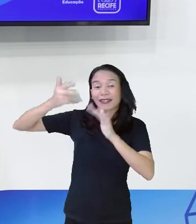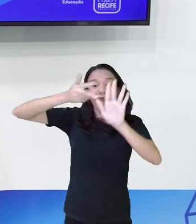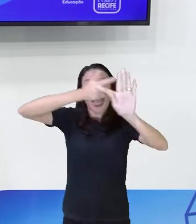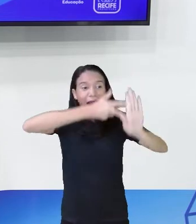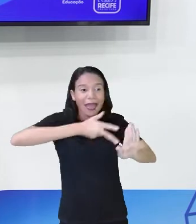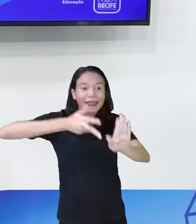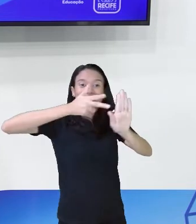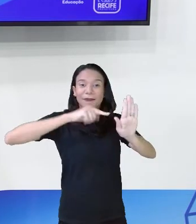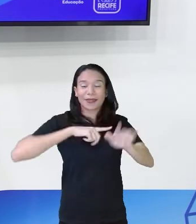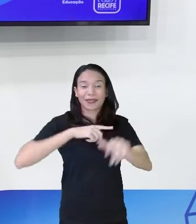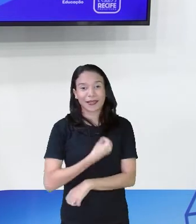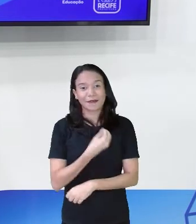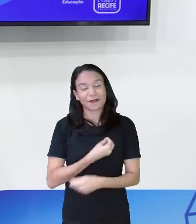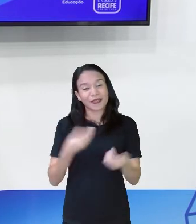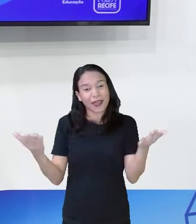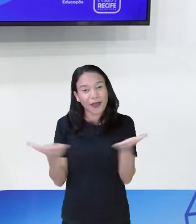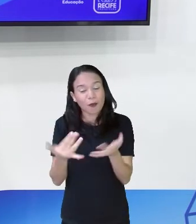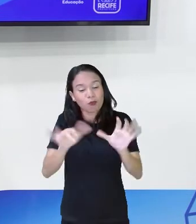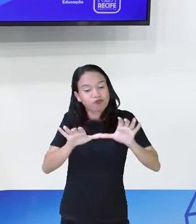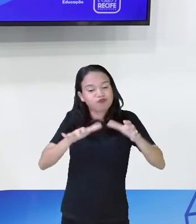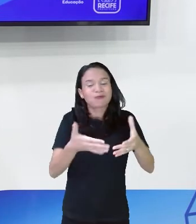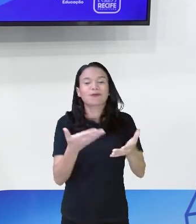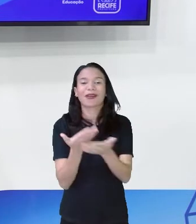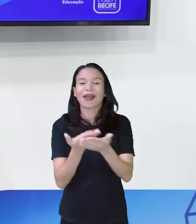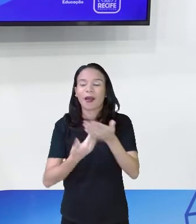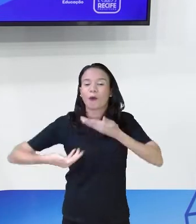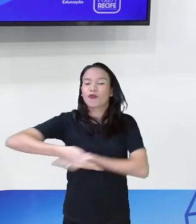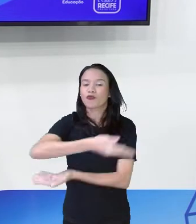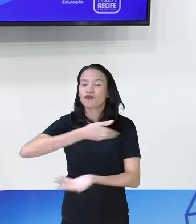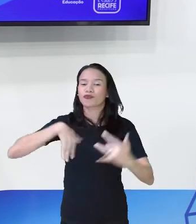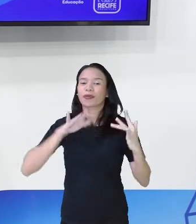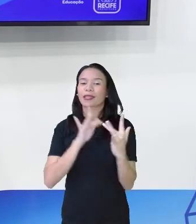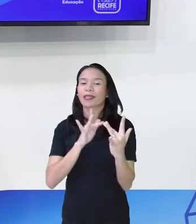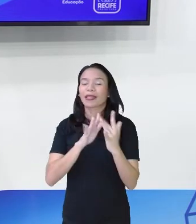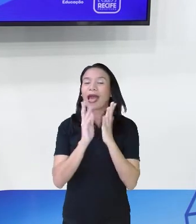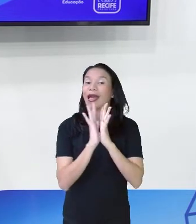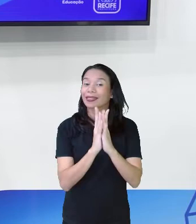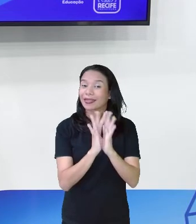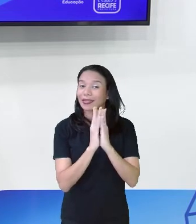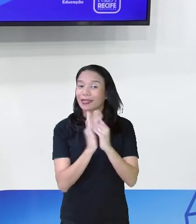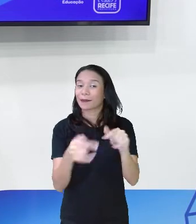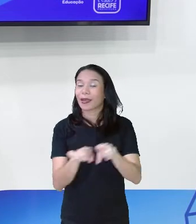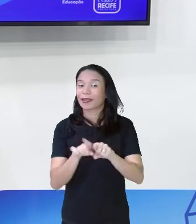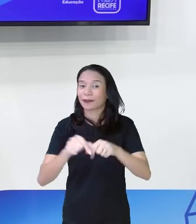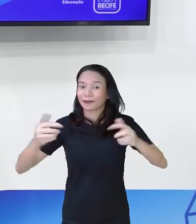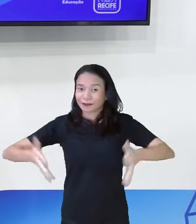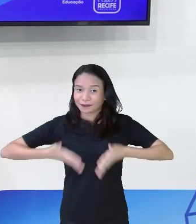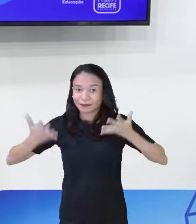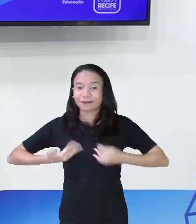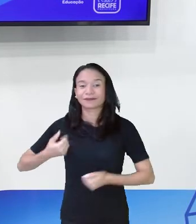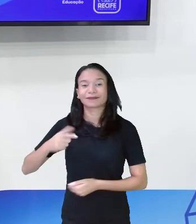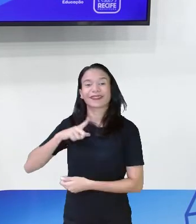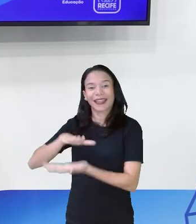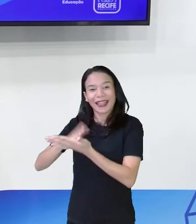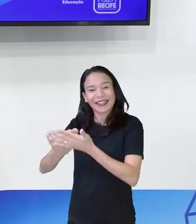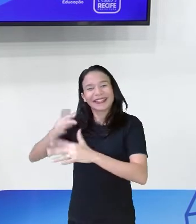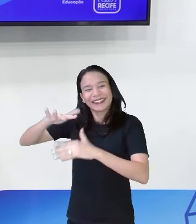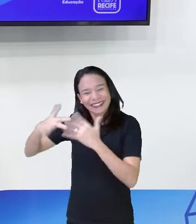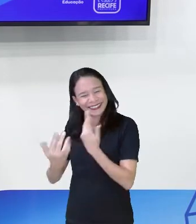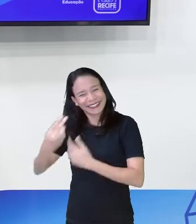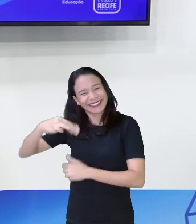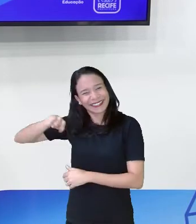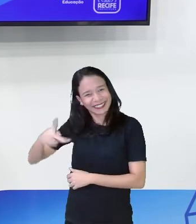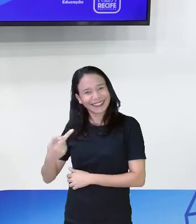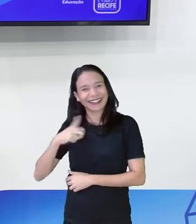está aqui comigo hoje, tornando essa aula mais interativa, mais dinâmica, mais animada. Maria Helena, essa moça bonita aí que